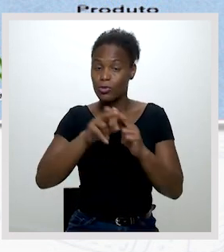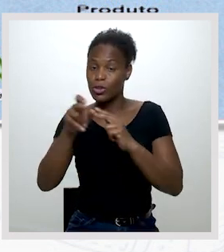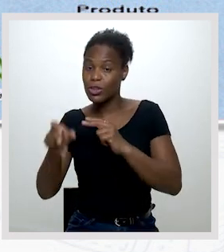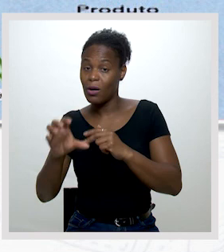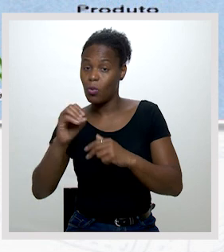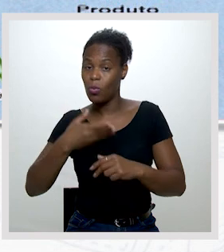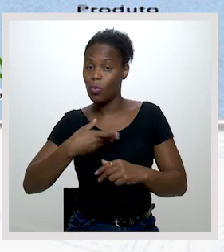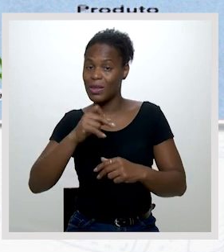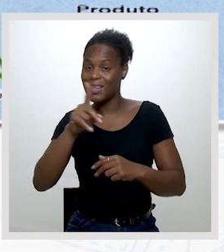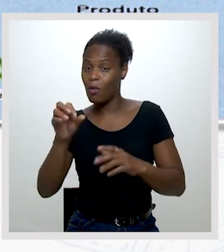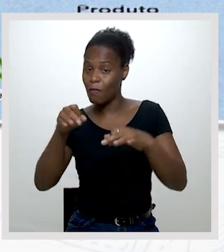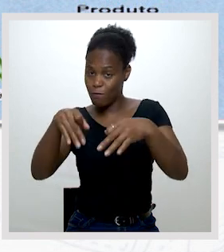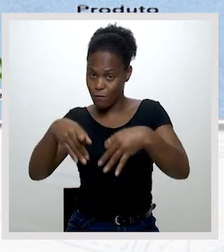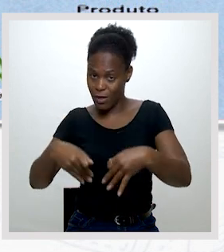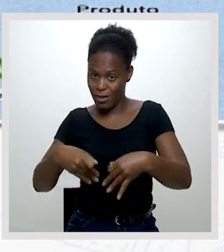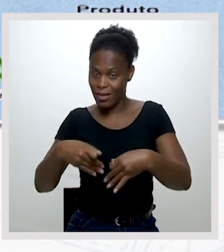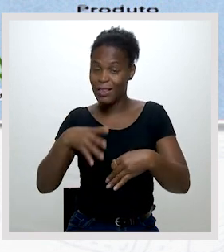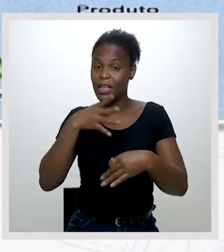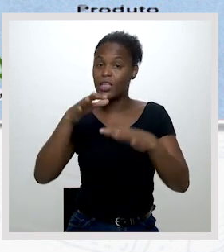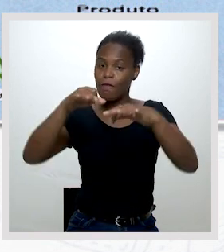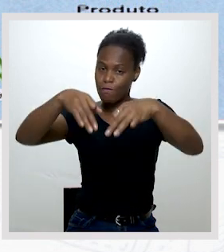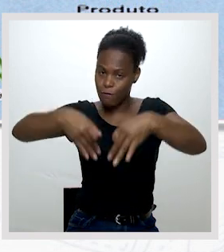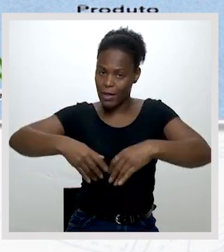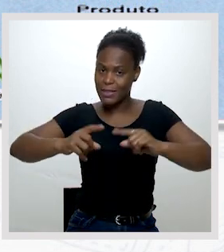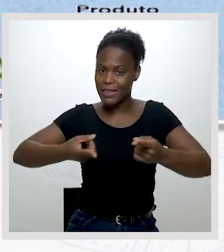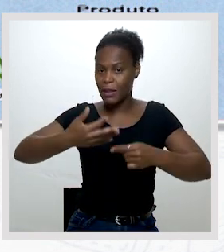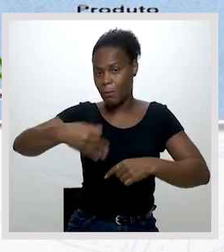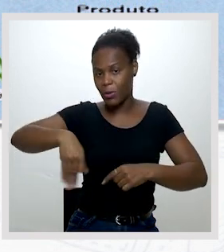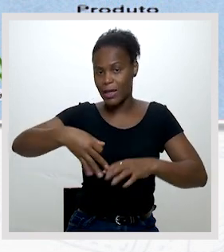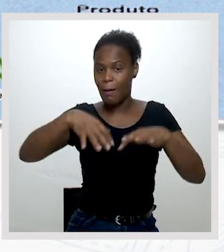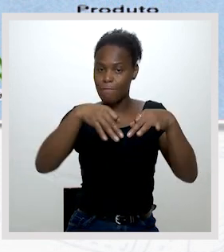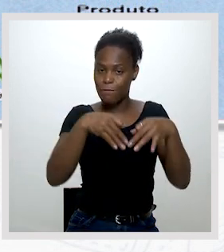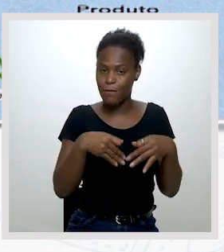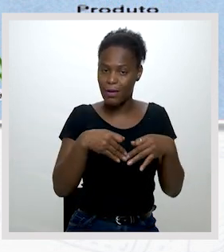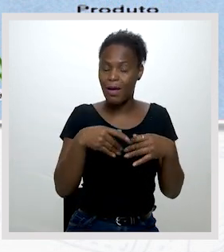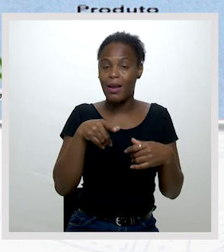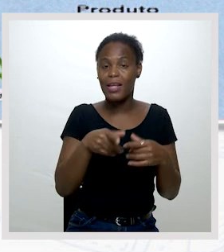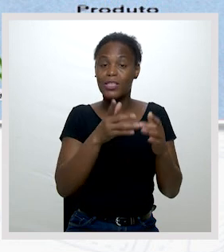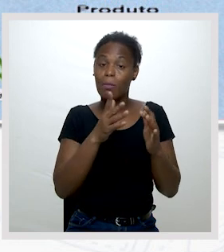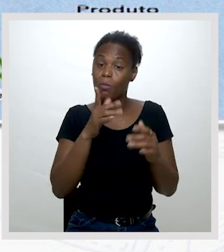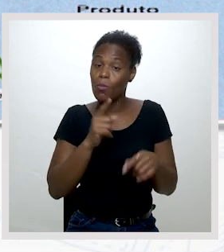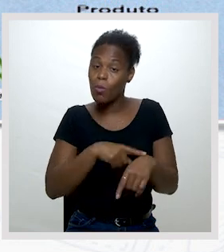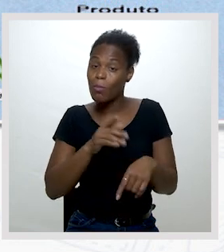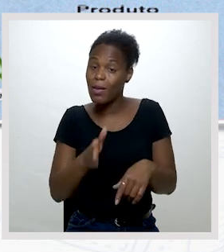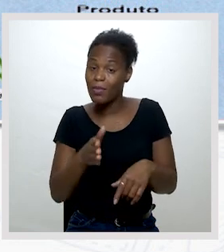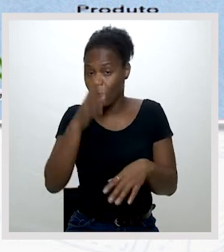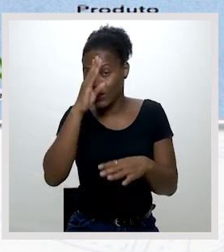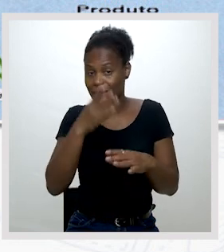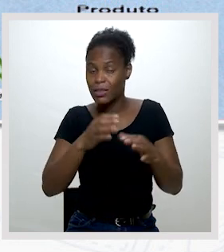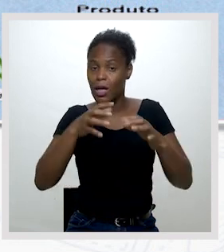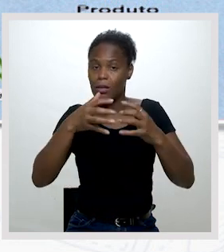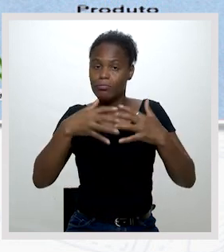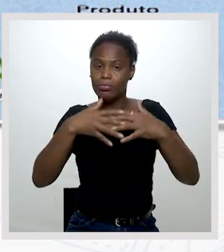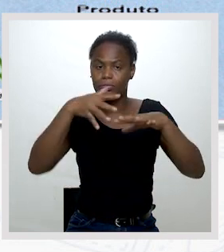no codão de finalização, dá-se por terminar a síntese das proteínas e, nesse preciso momento, ocorre